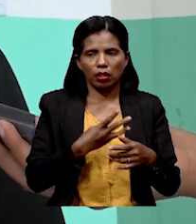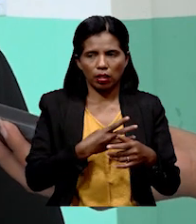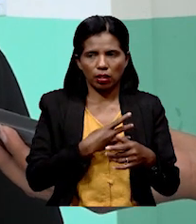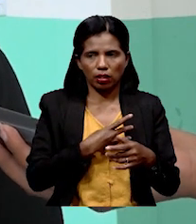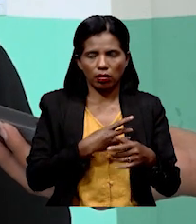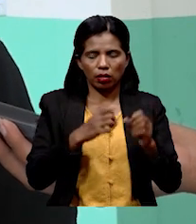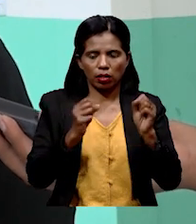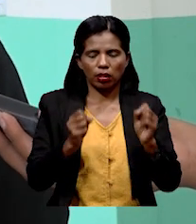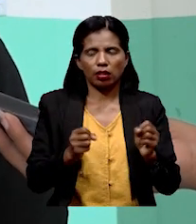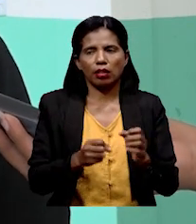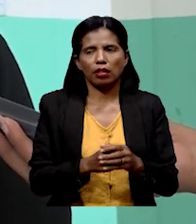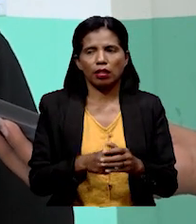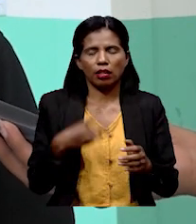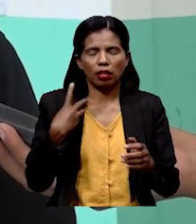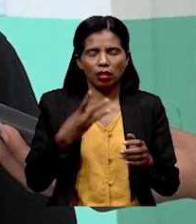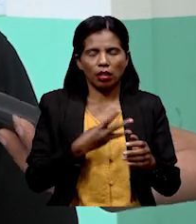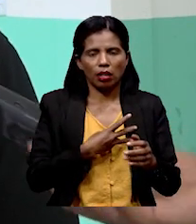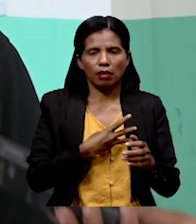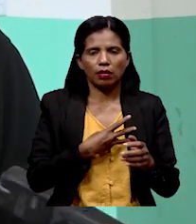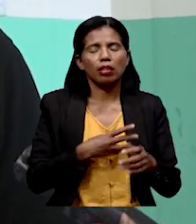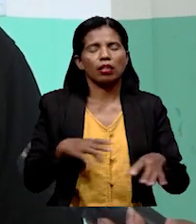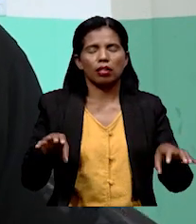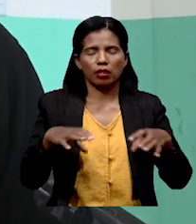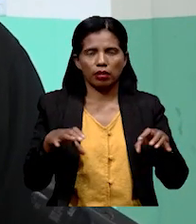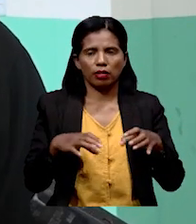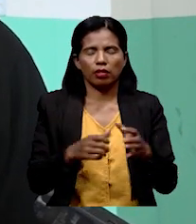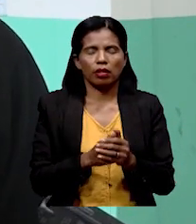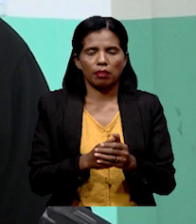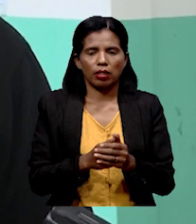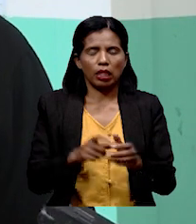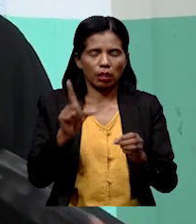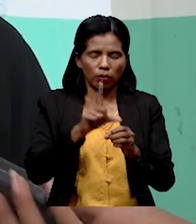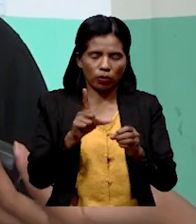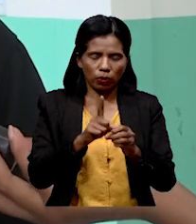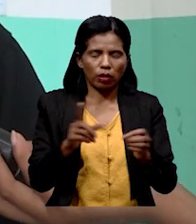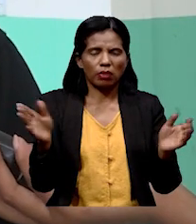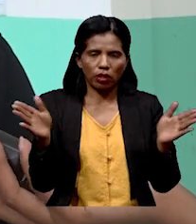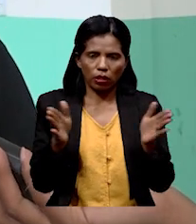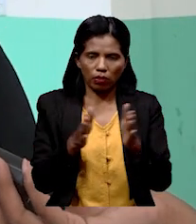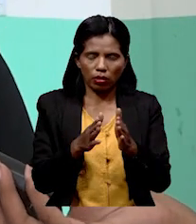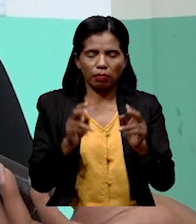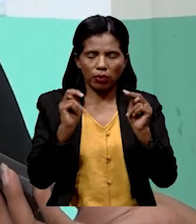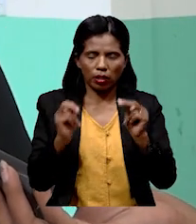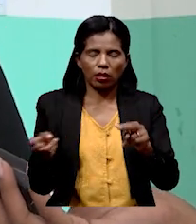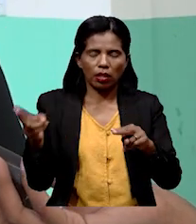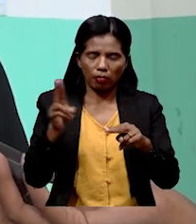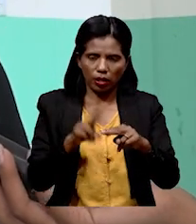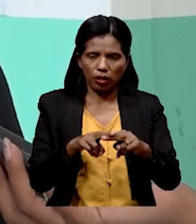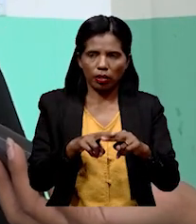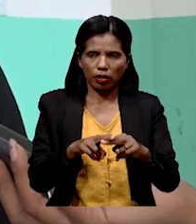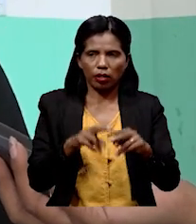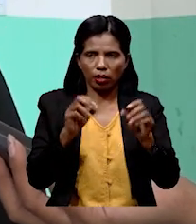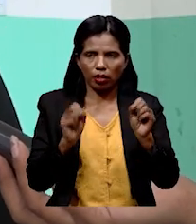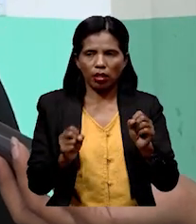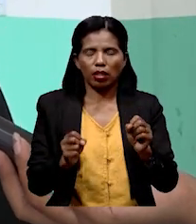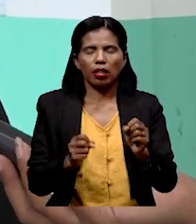de baraclio então a mi nia capacidade de laboratório ne me cara que precisa atualmente da capacidade para ver lá o